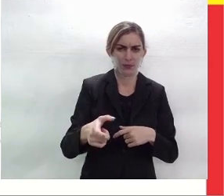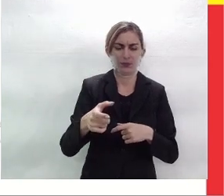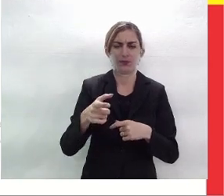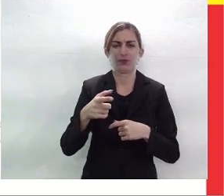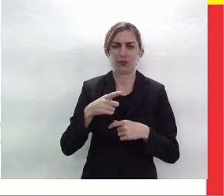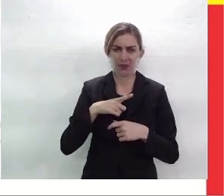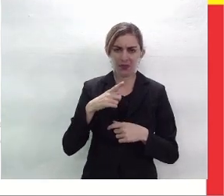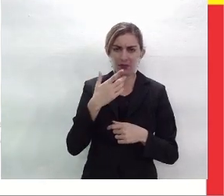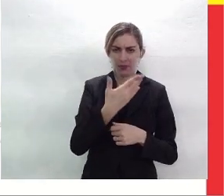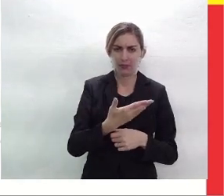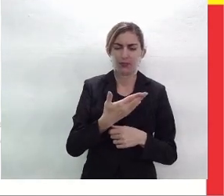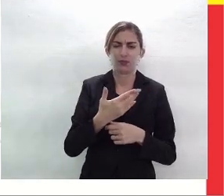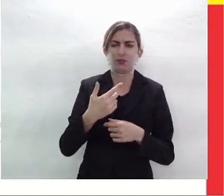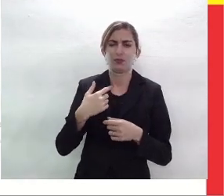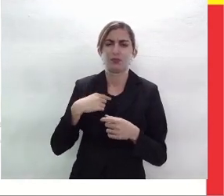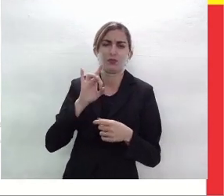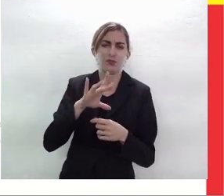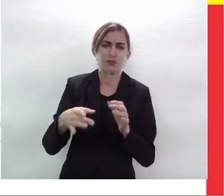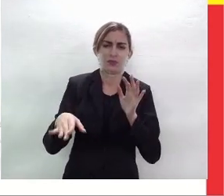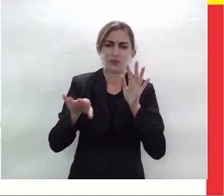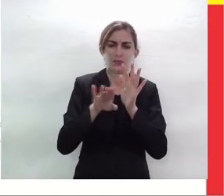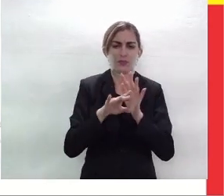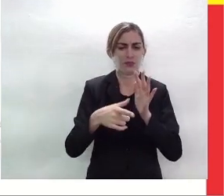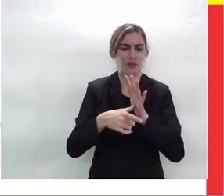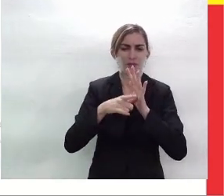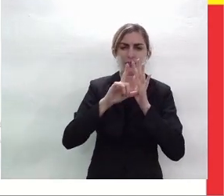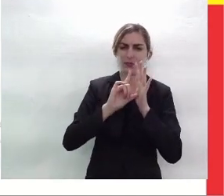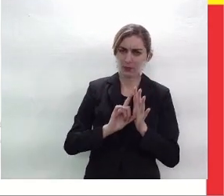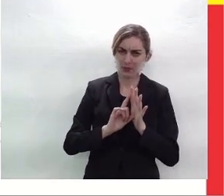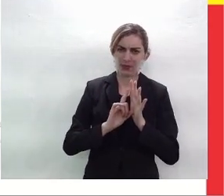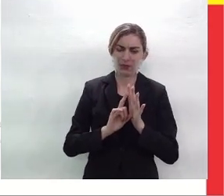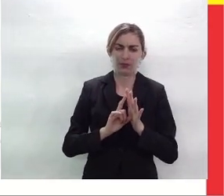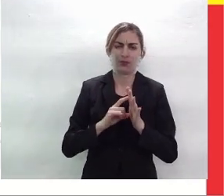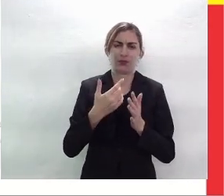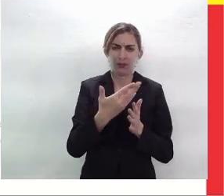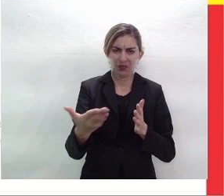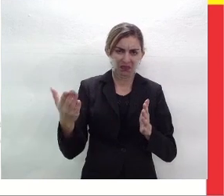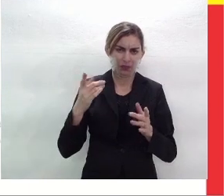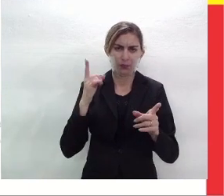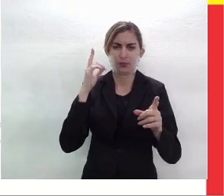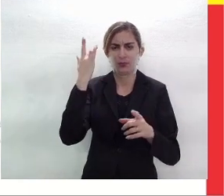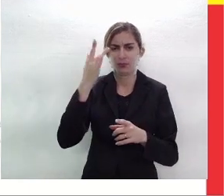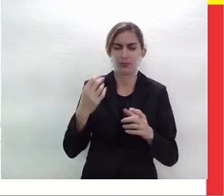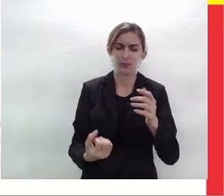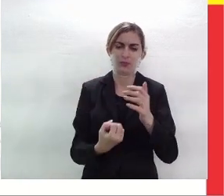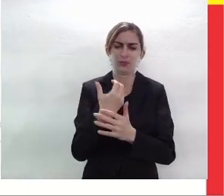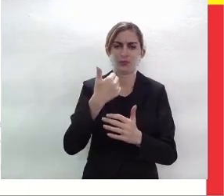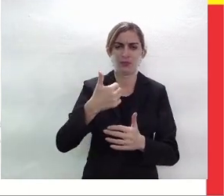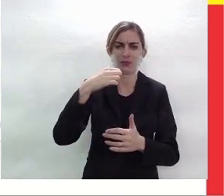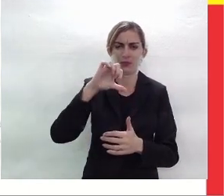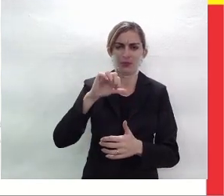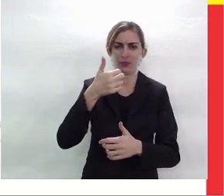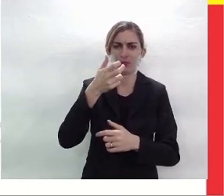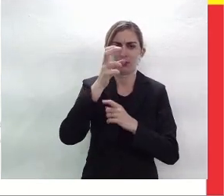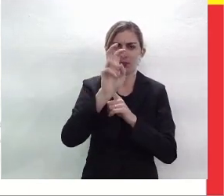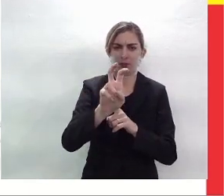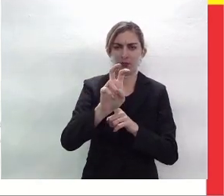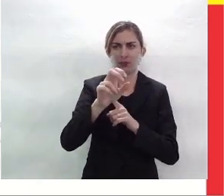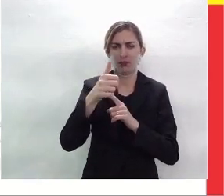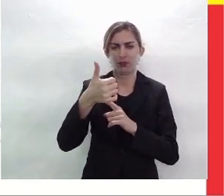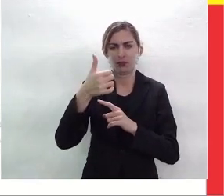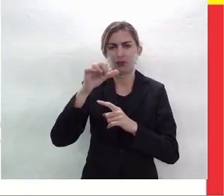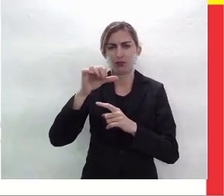intenção do Mitsuyo Maeda, do Conde Koma, só que ele chegou um pouco antes, né? Ao contrário do que você achava que tinha nascido em